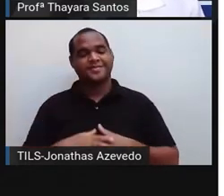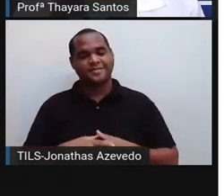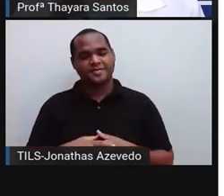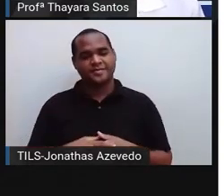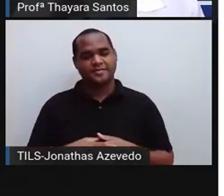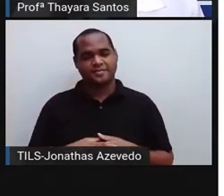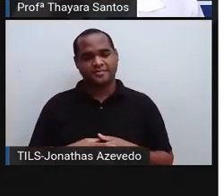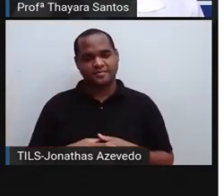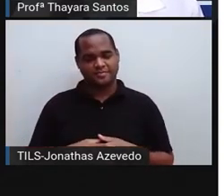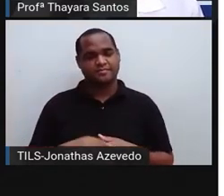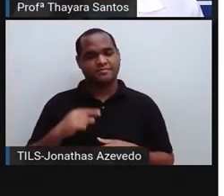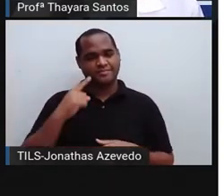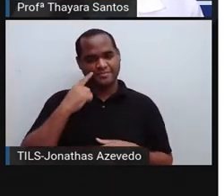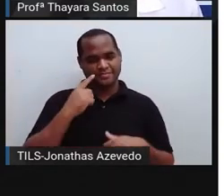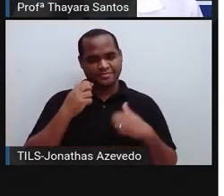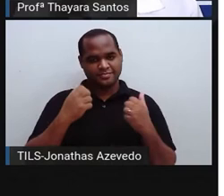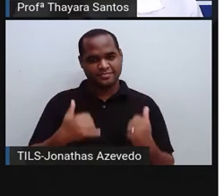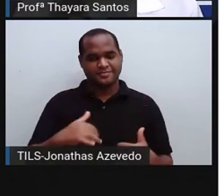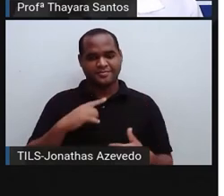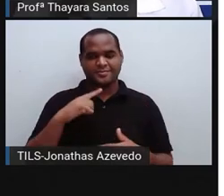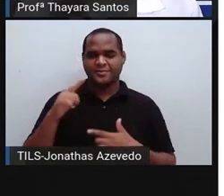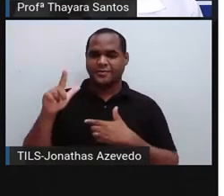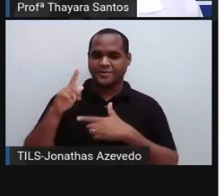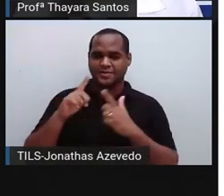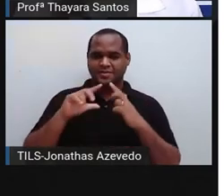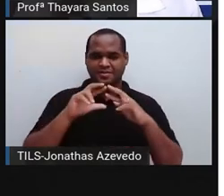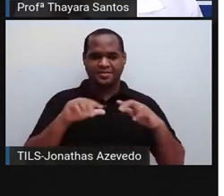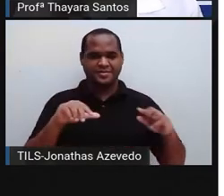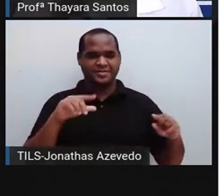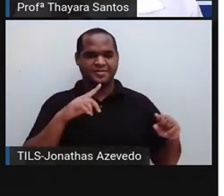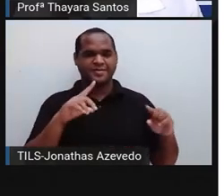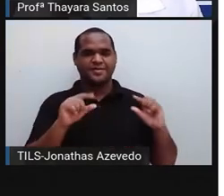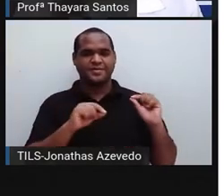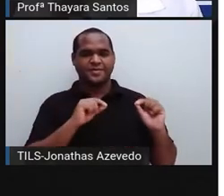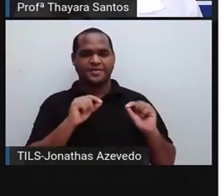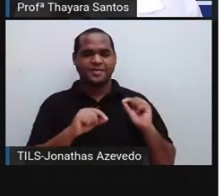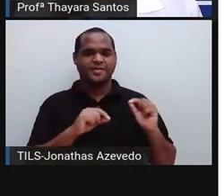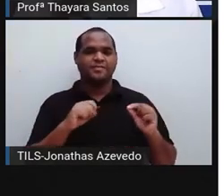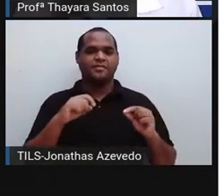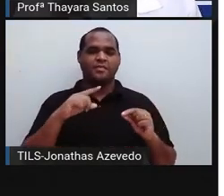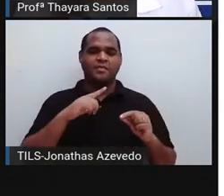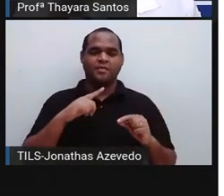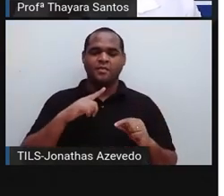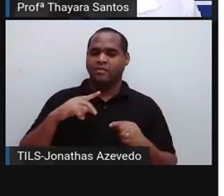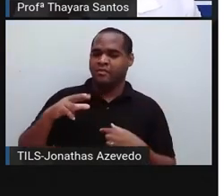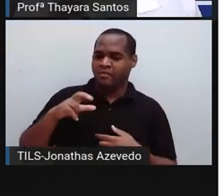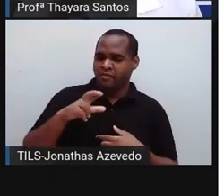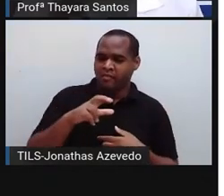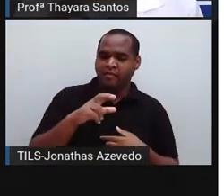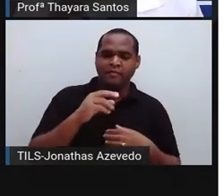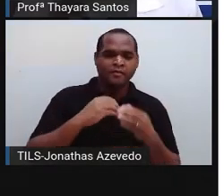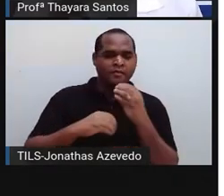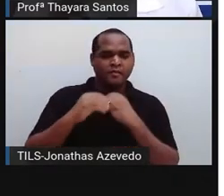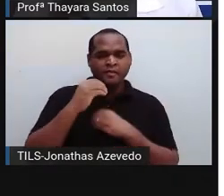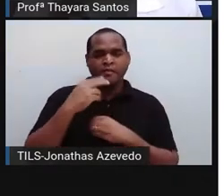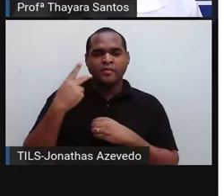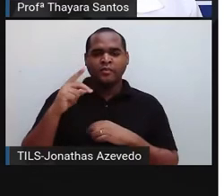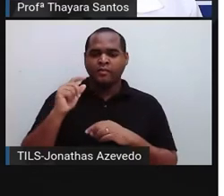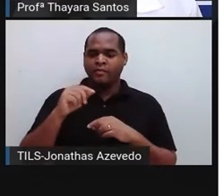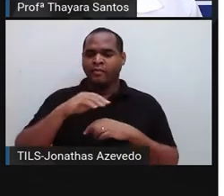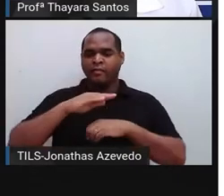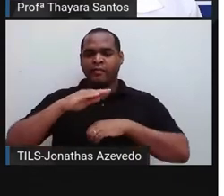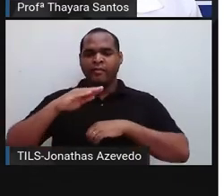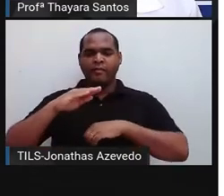a gente pega essa outra cadeia aqui, ó, o rato se alimentou dos vegetais, o